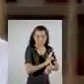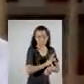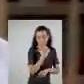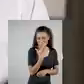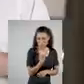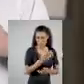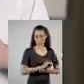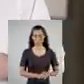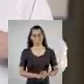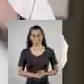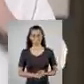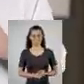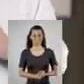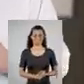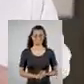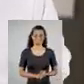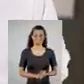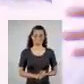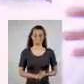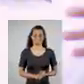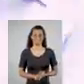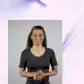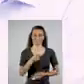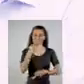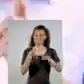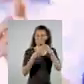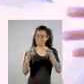eles trabalham. Porto Alegre tem solução.